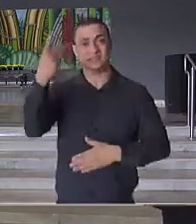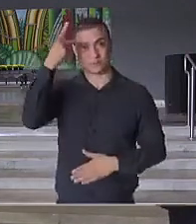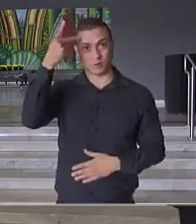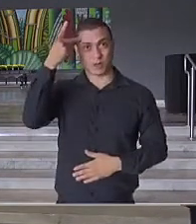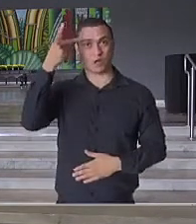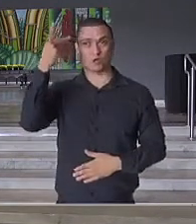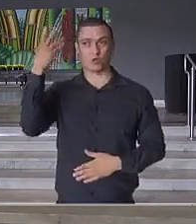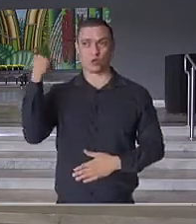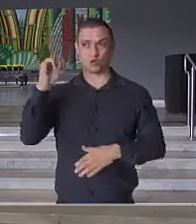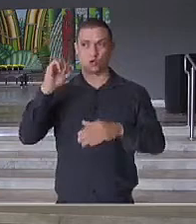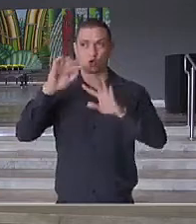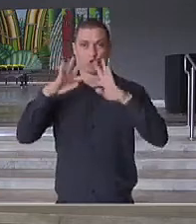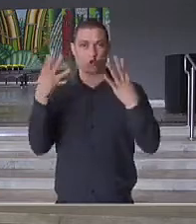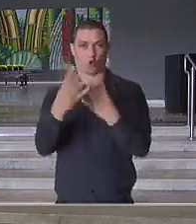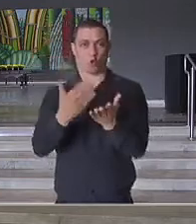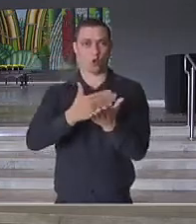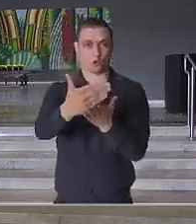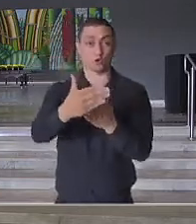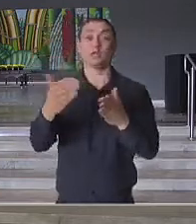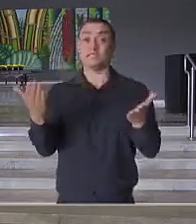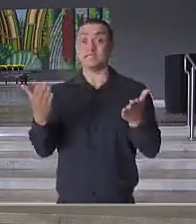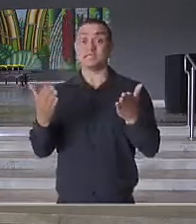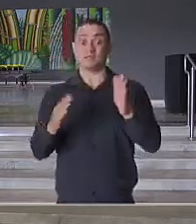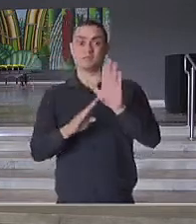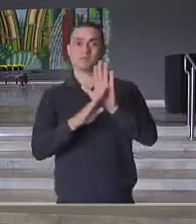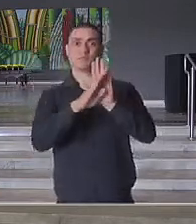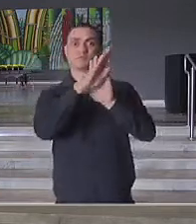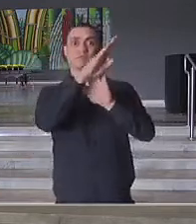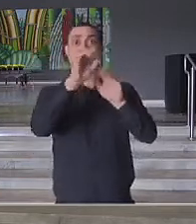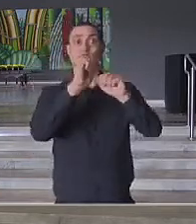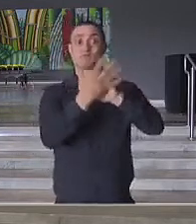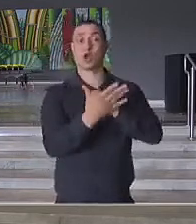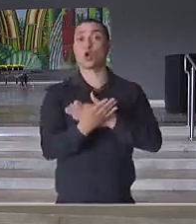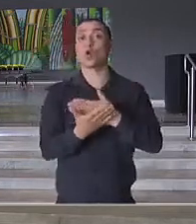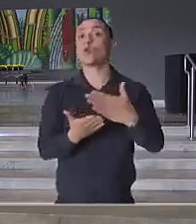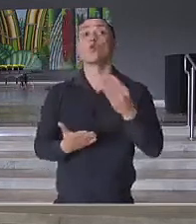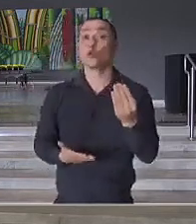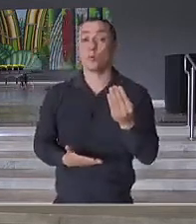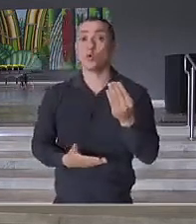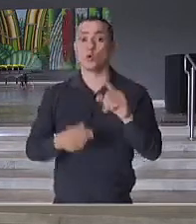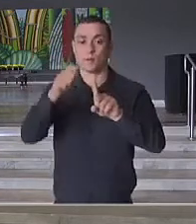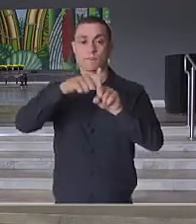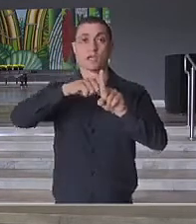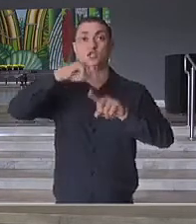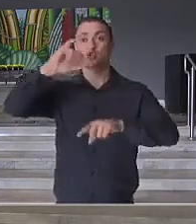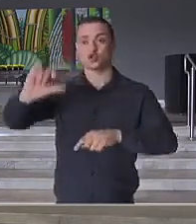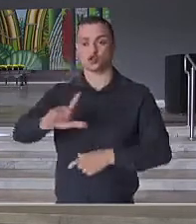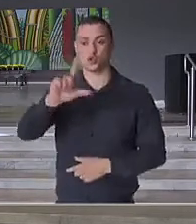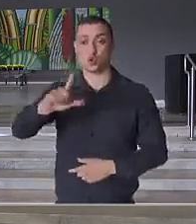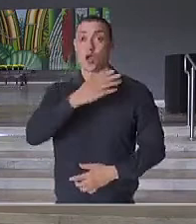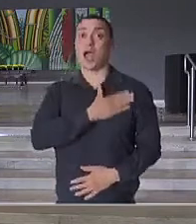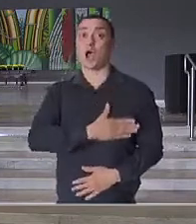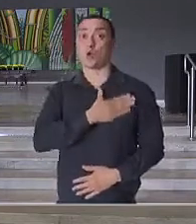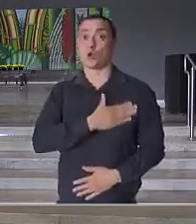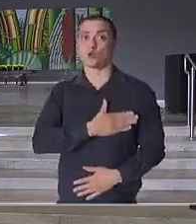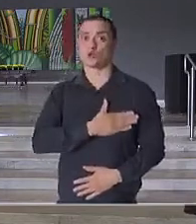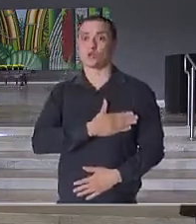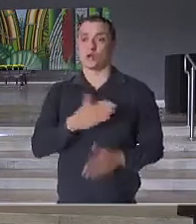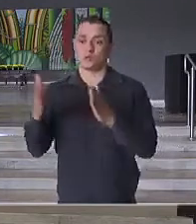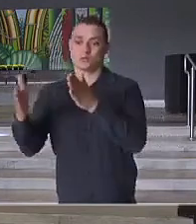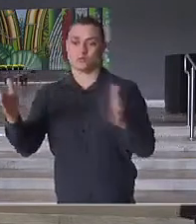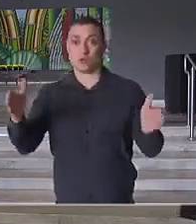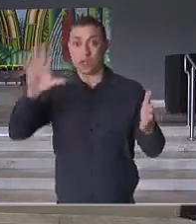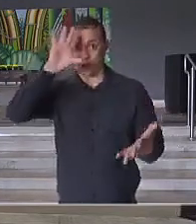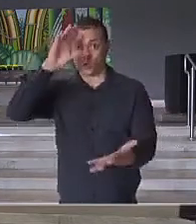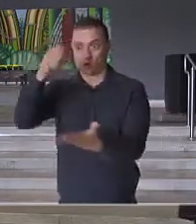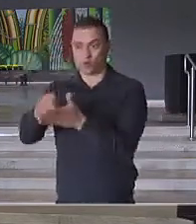da quarentena, e o crescimento da pandemia aconteceu em julho e agosto. Então, existe um tempo entre a tomada